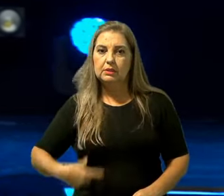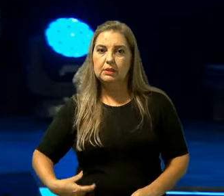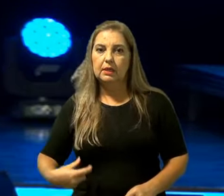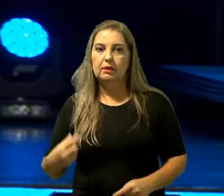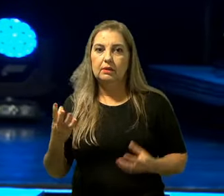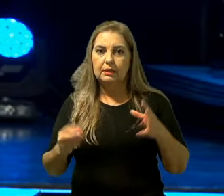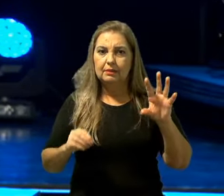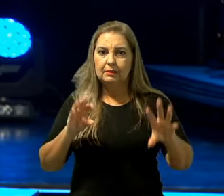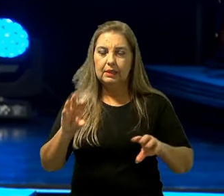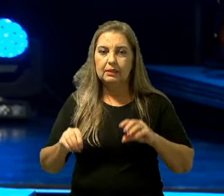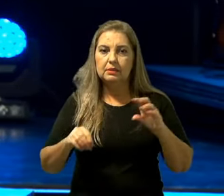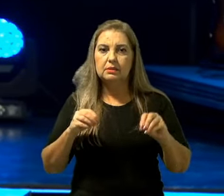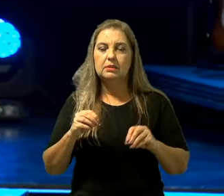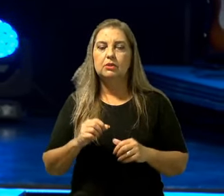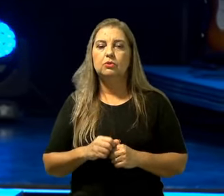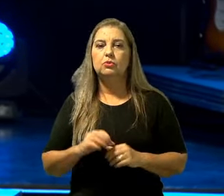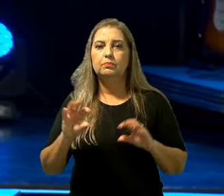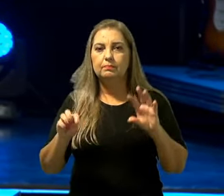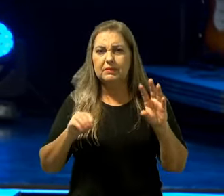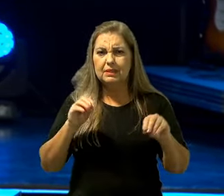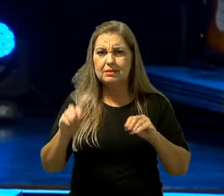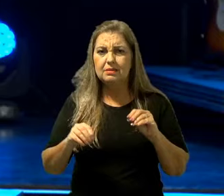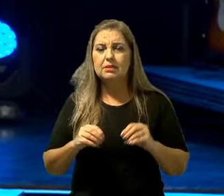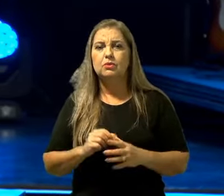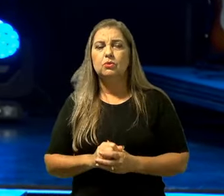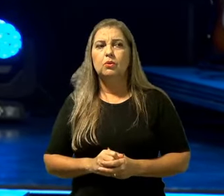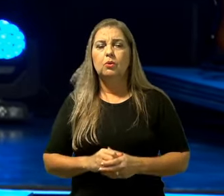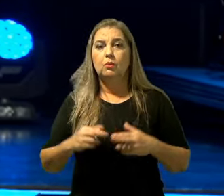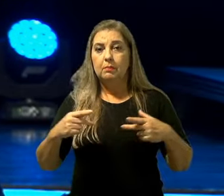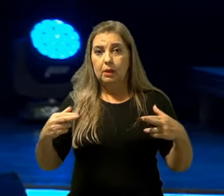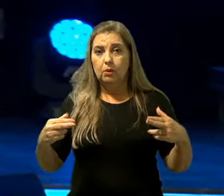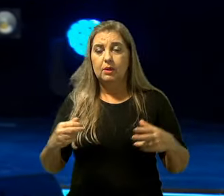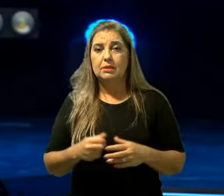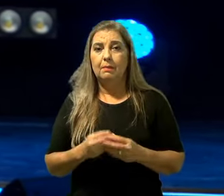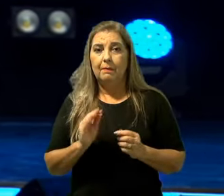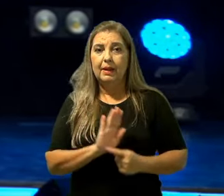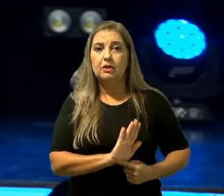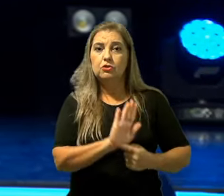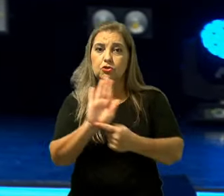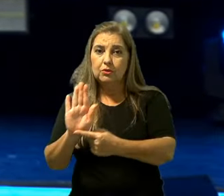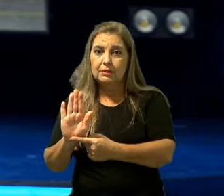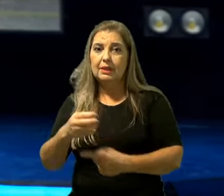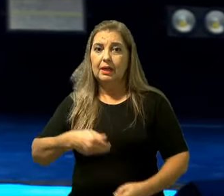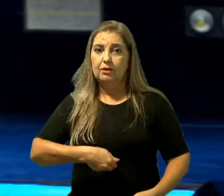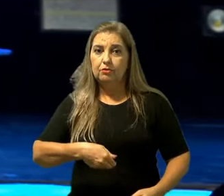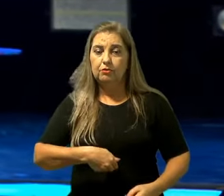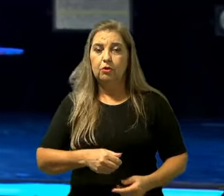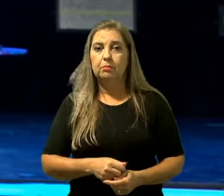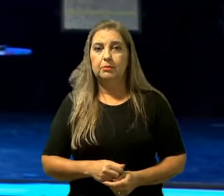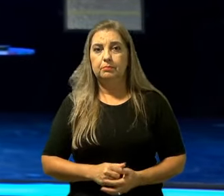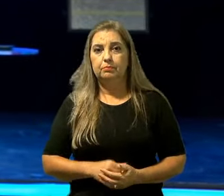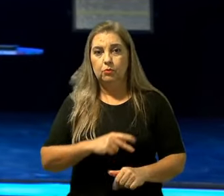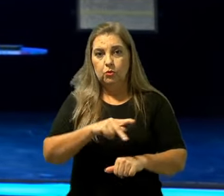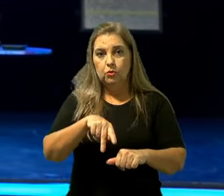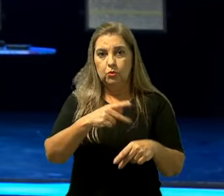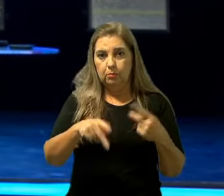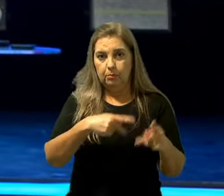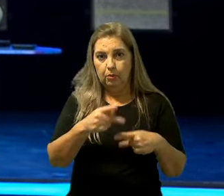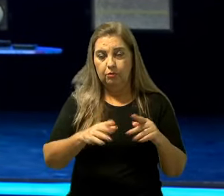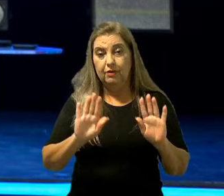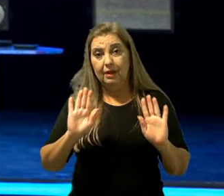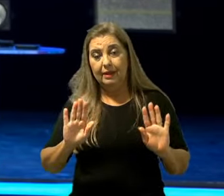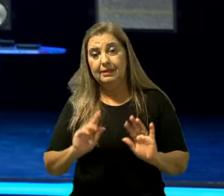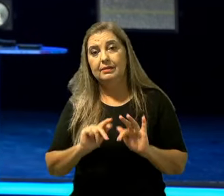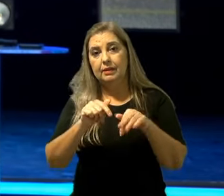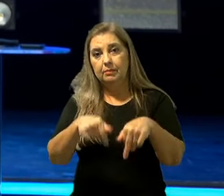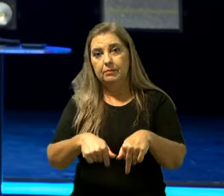uma provisão, vamos dizer assim, uma alternativa para a crise. E assim termina o livro de Gênesis. Mas aí a gente abre a nossa Bíblia em